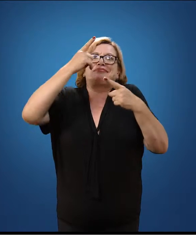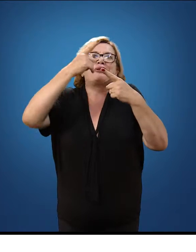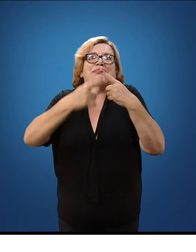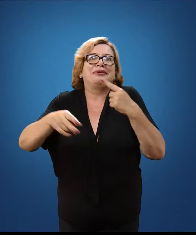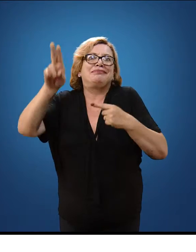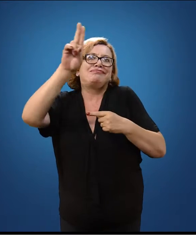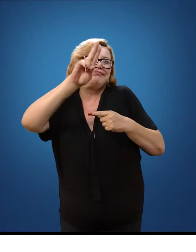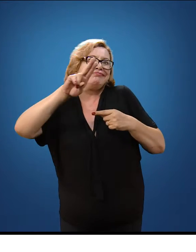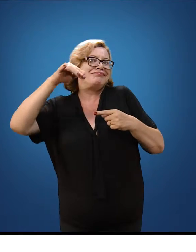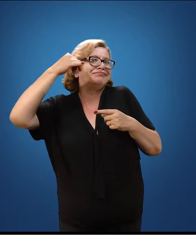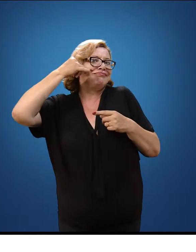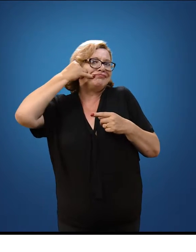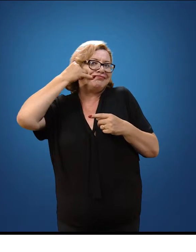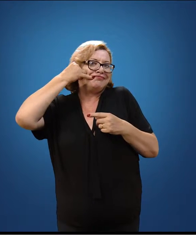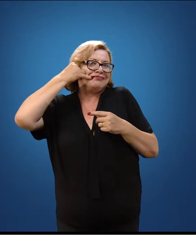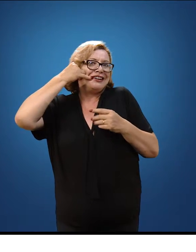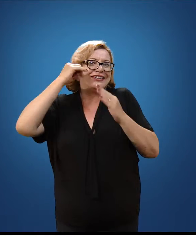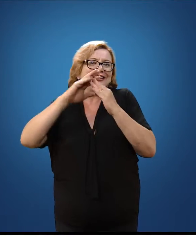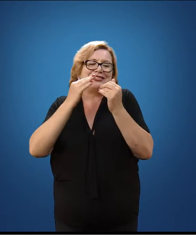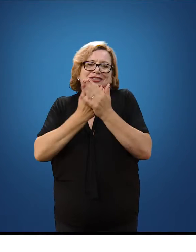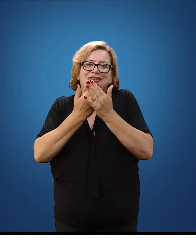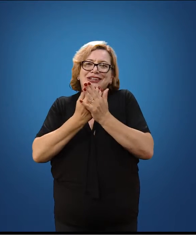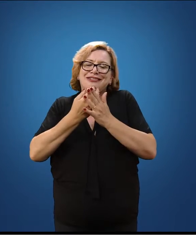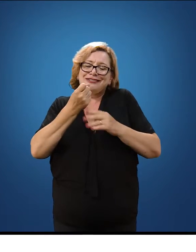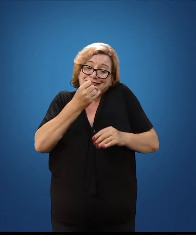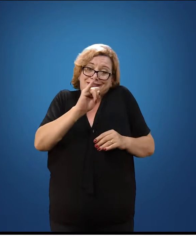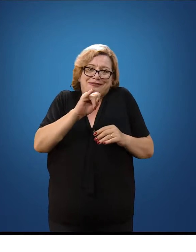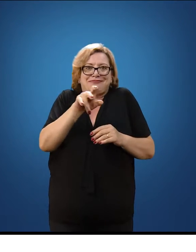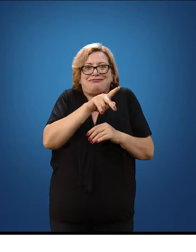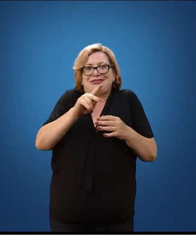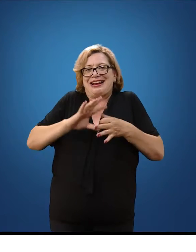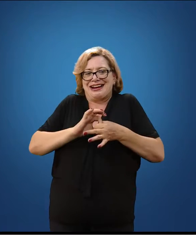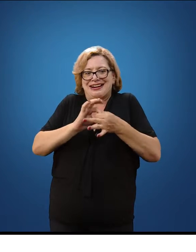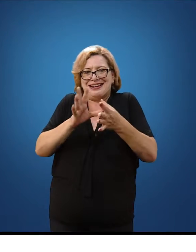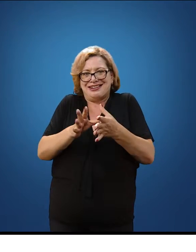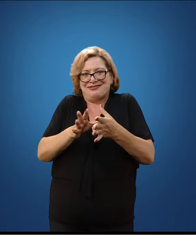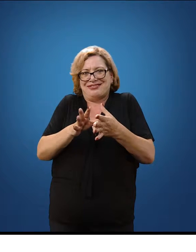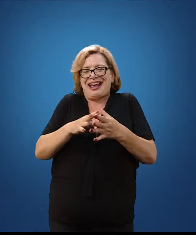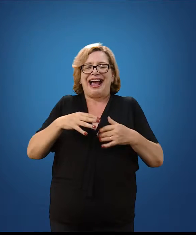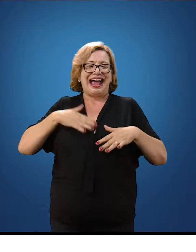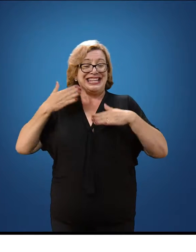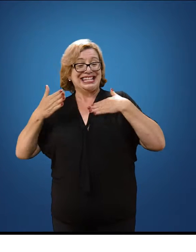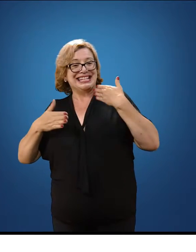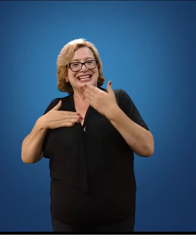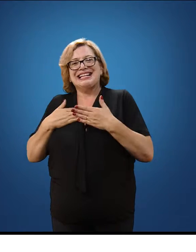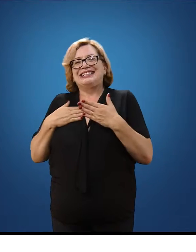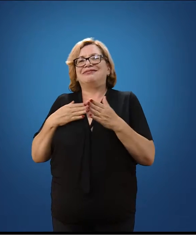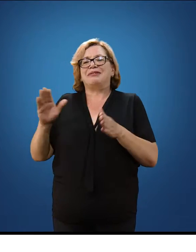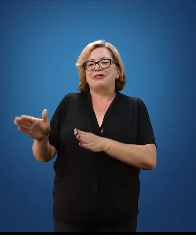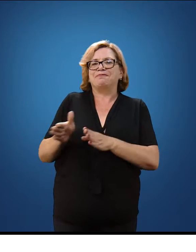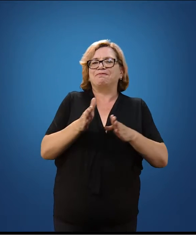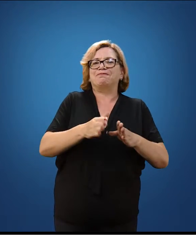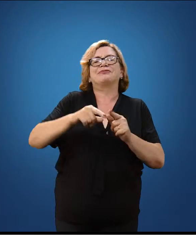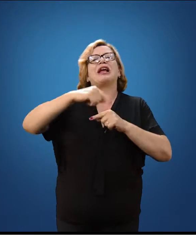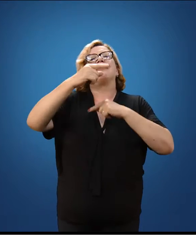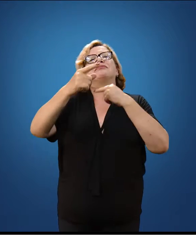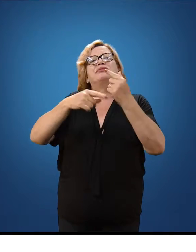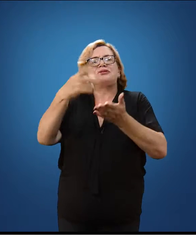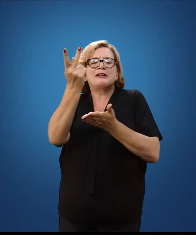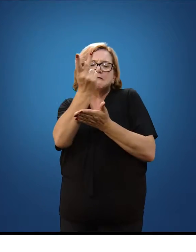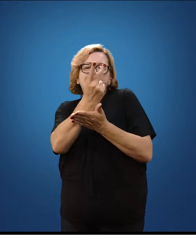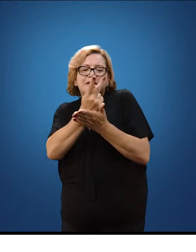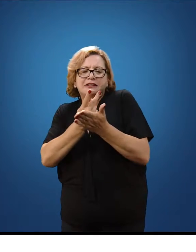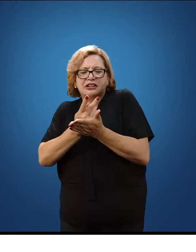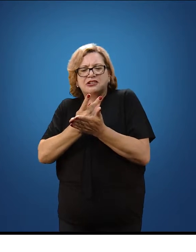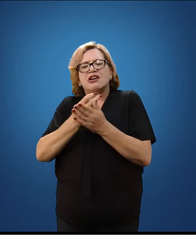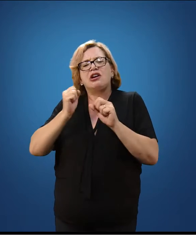Mas numa outra situação, por exemplo, no momento de produção artística visual, onde eles estão desenhando ou fazendo alguma outra produção,